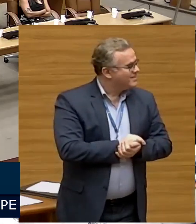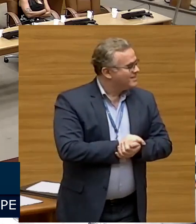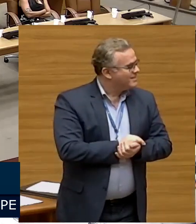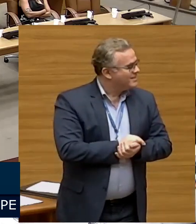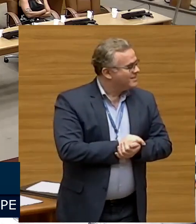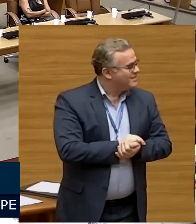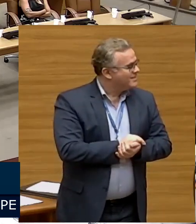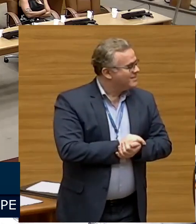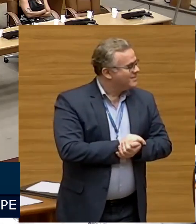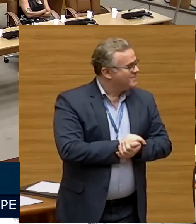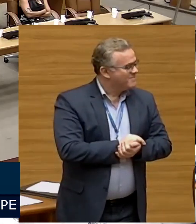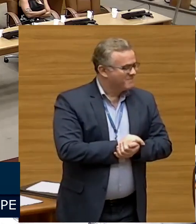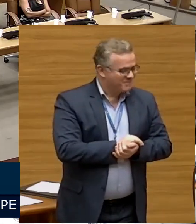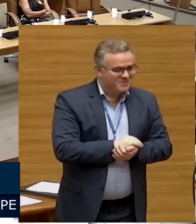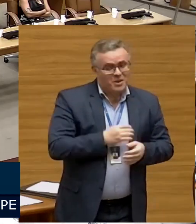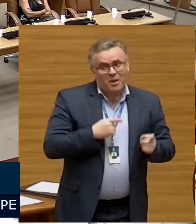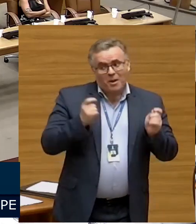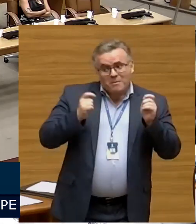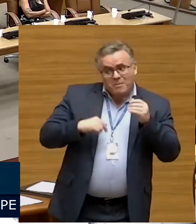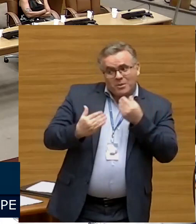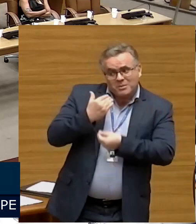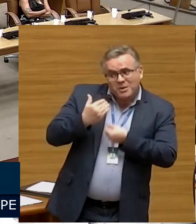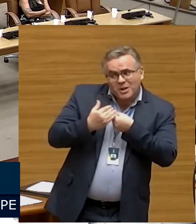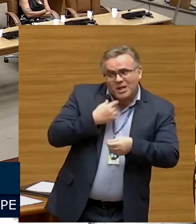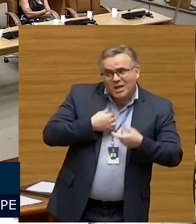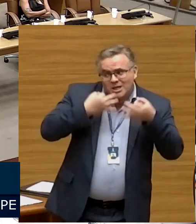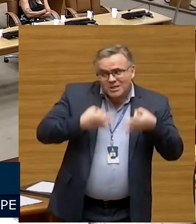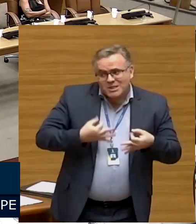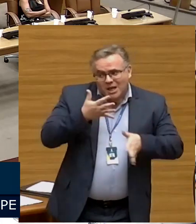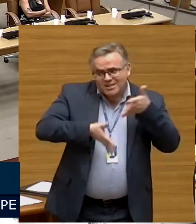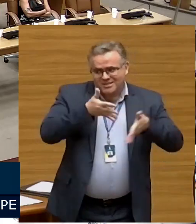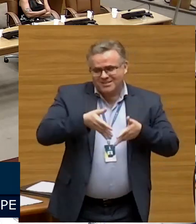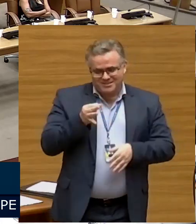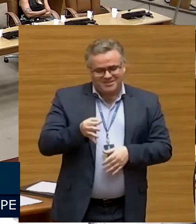Me corrija se eu fizer errado, tá certo?